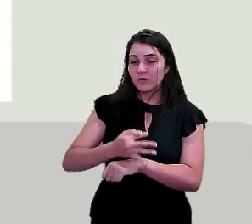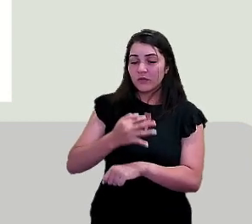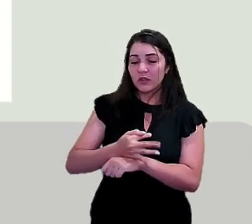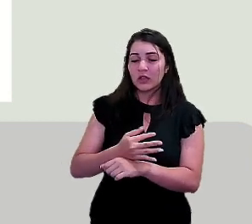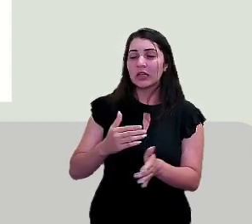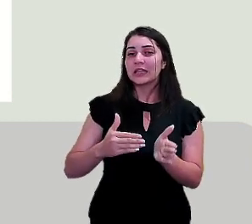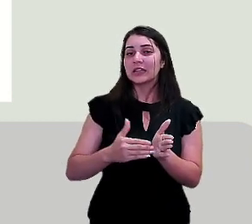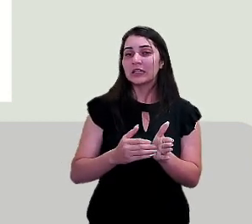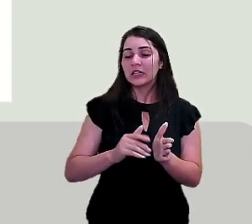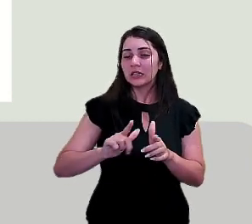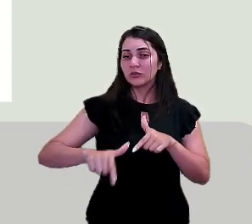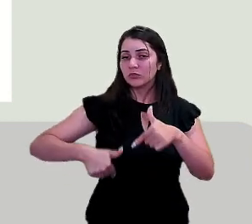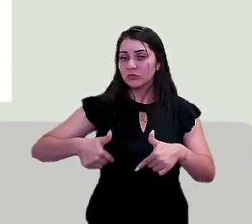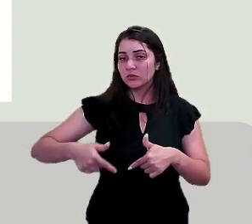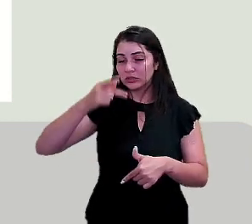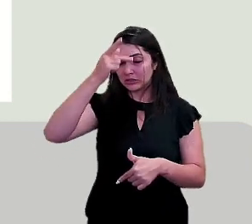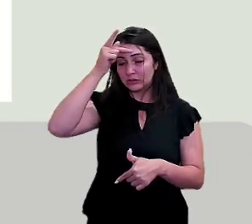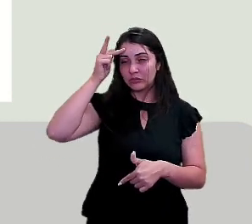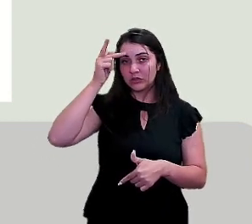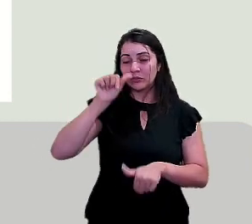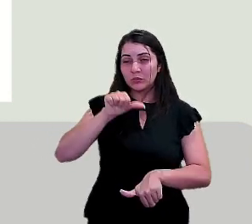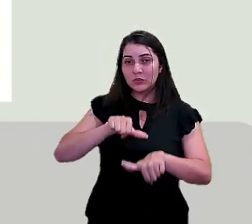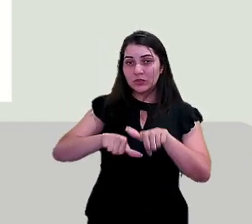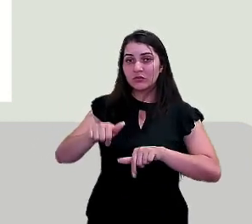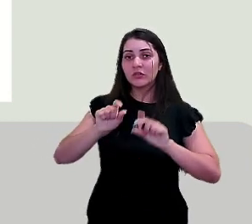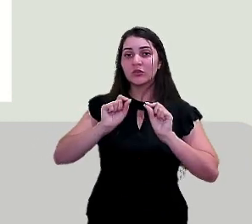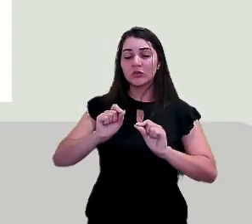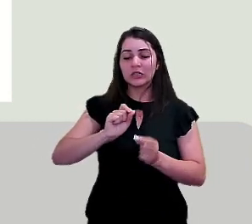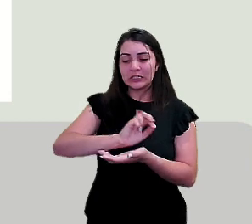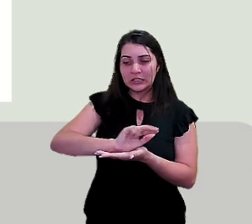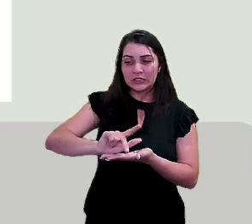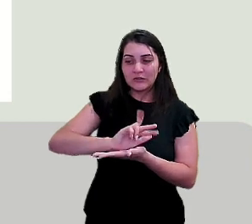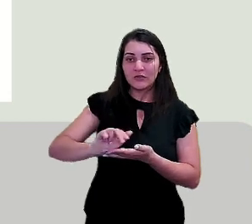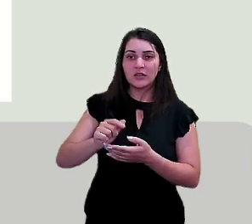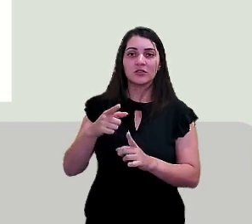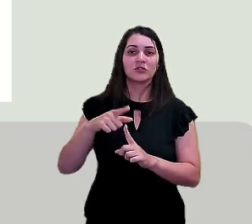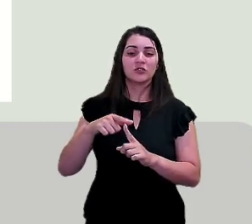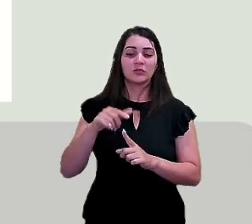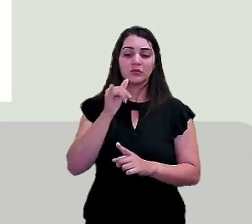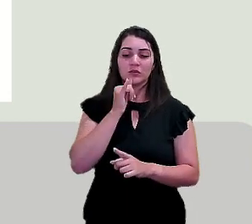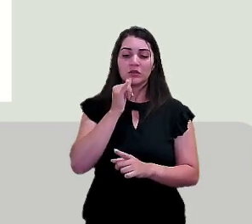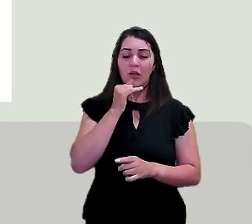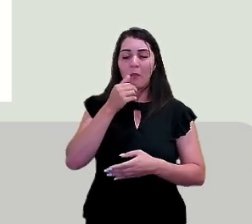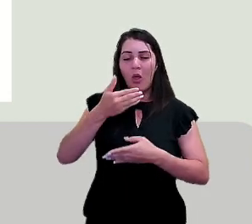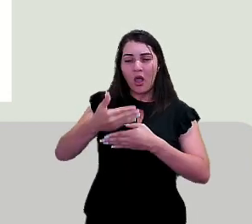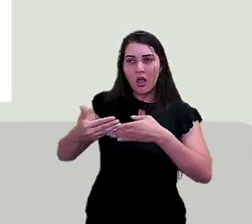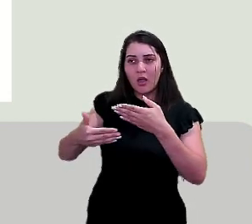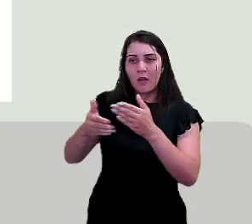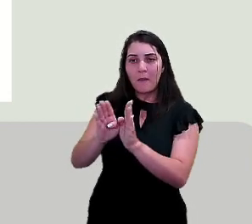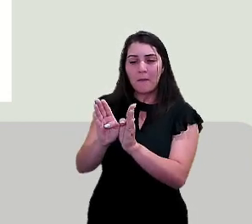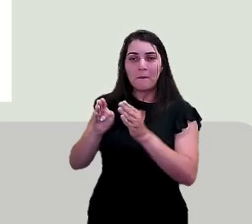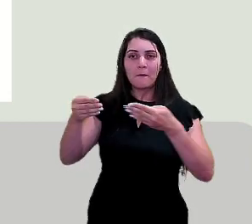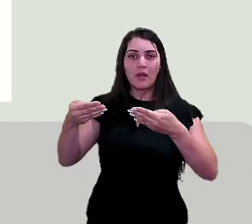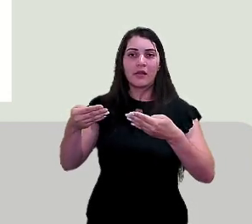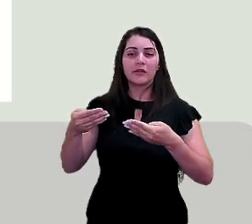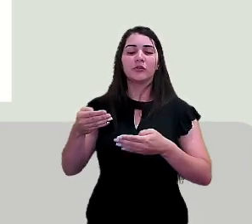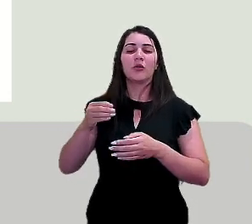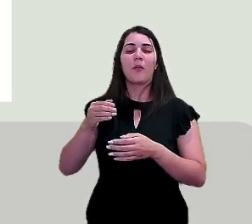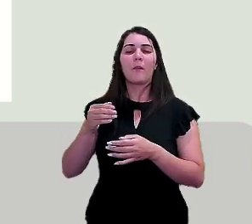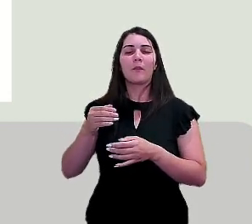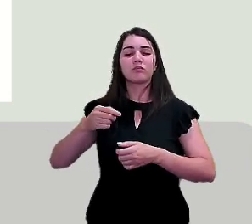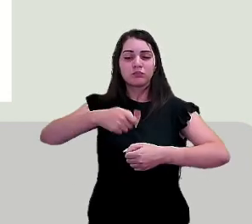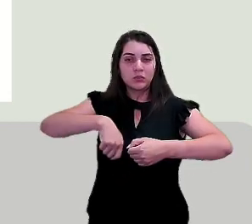pelos trabalhadores para ser transformado em uma grande variedade de produtos: armários de aço, panelas,